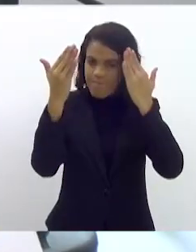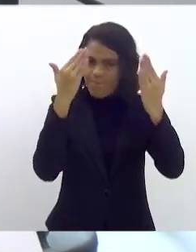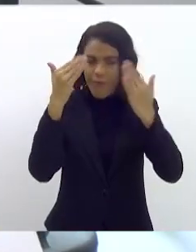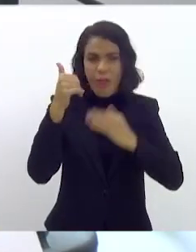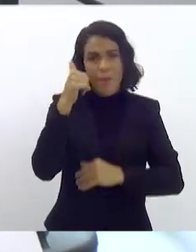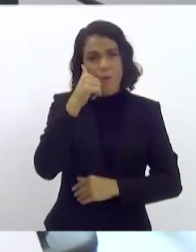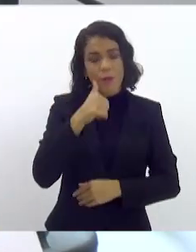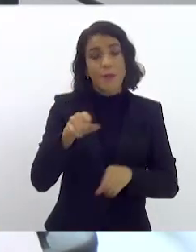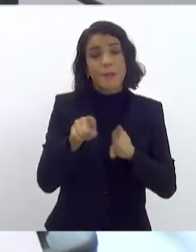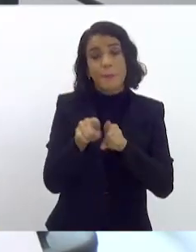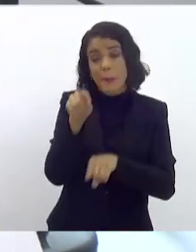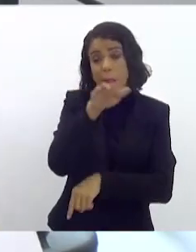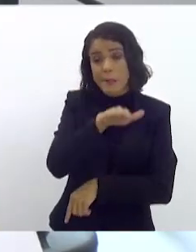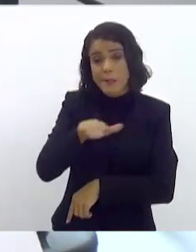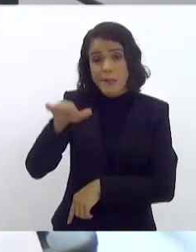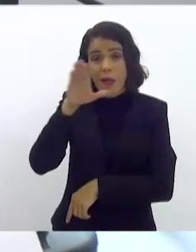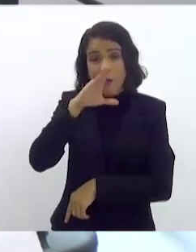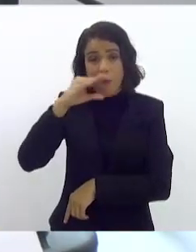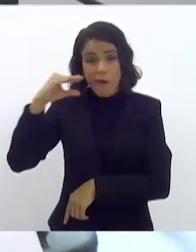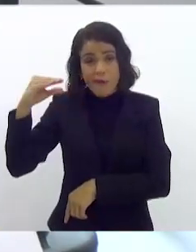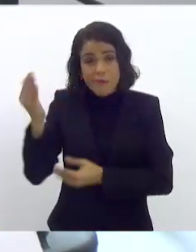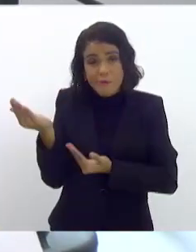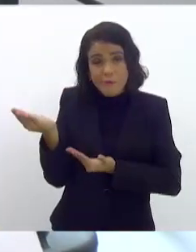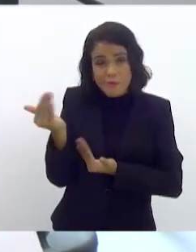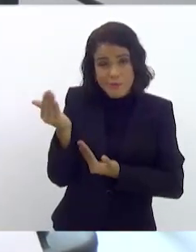mulher e as meninas, né? A gente,